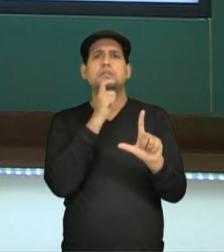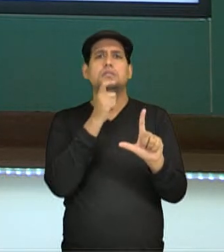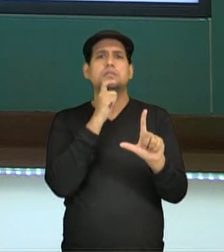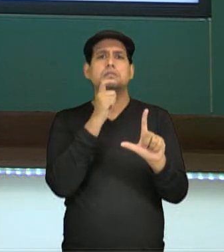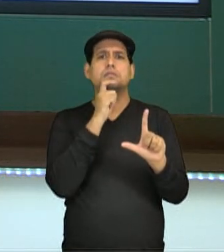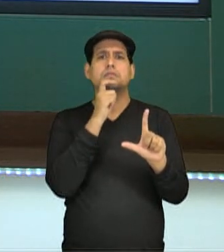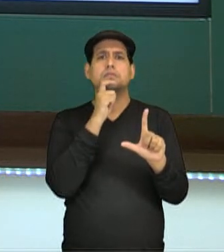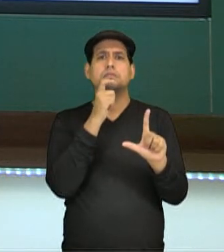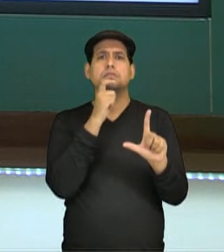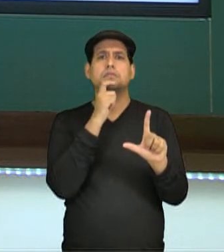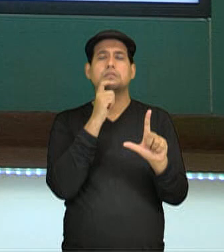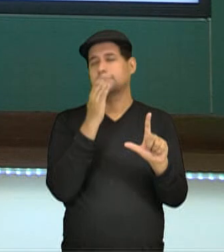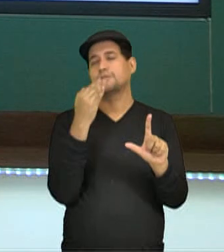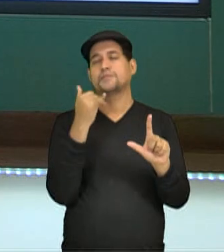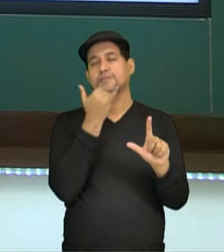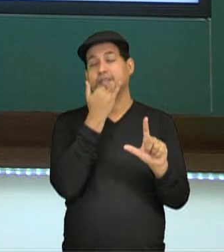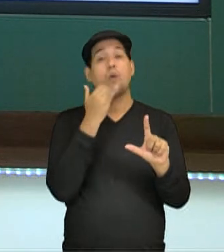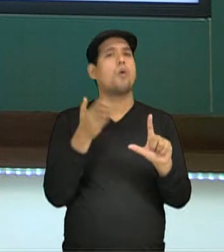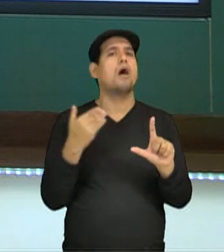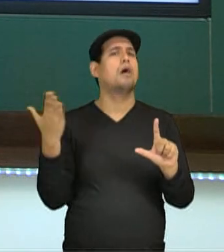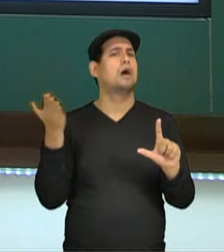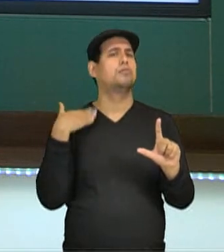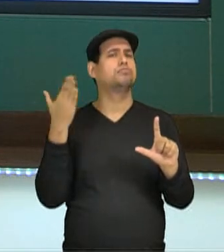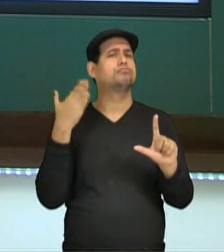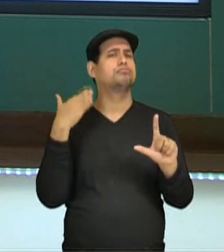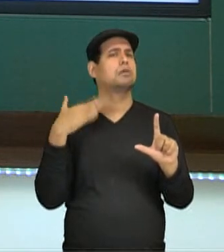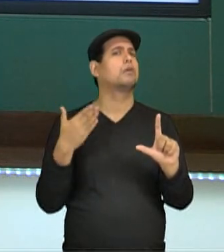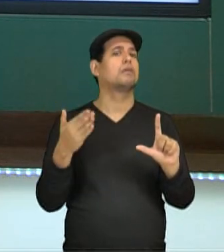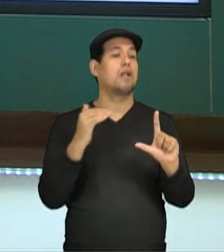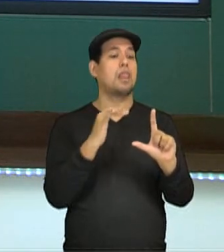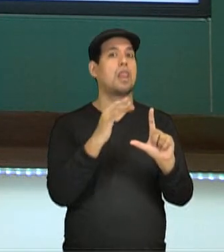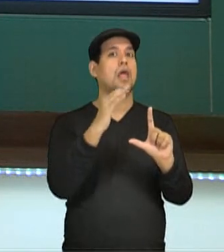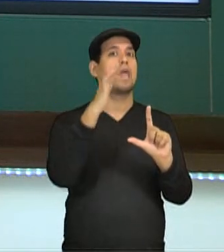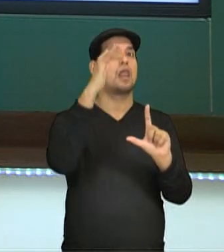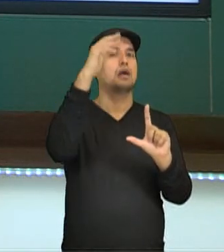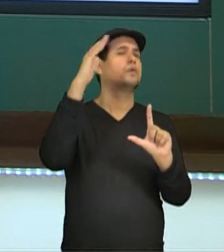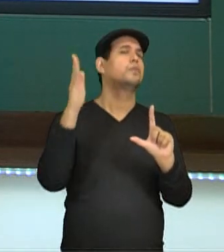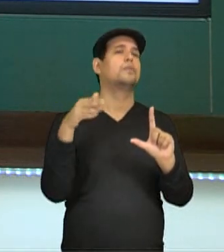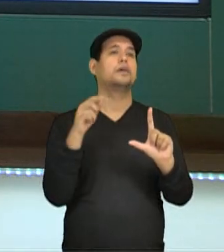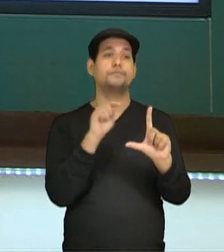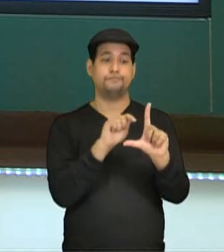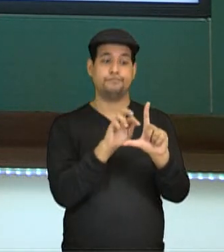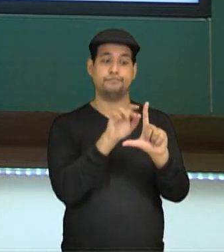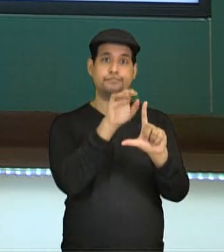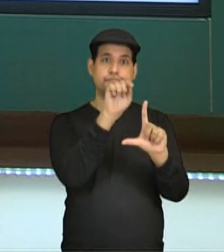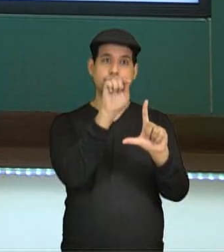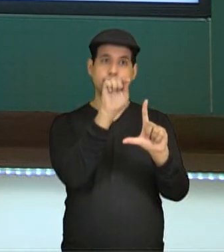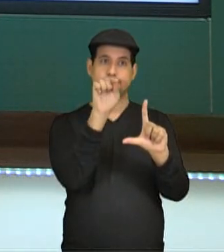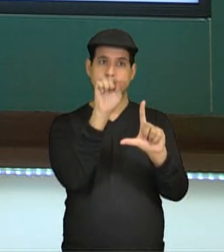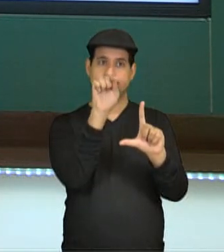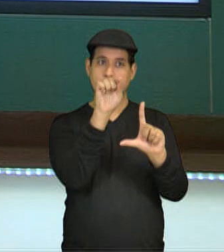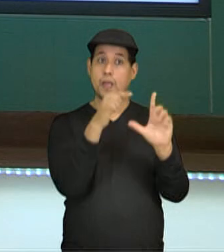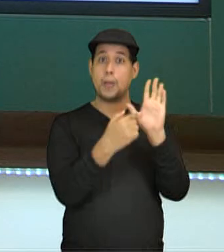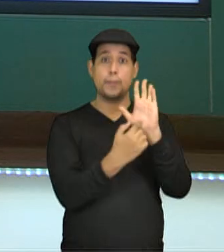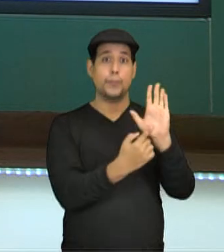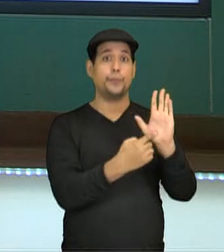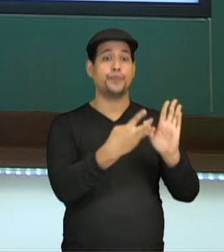Então a temperatura mais alta está aqui nesse eixo. Você encontra a temperatura mais alta aqui, né? O gráfico me diz